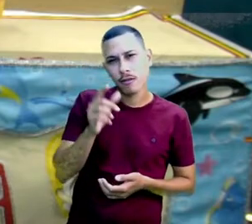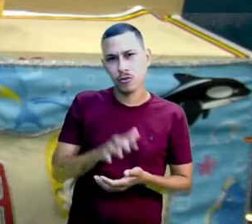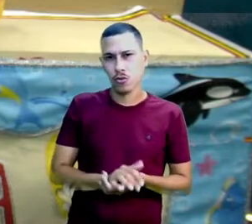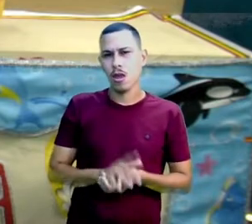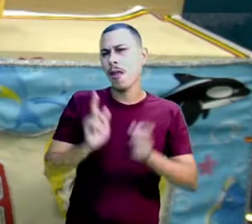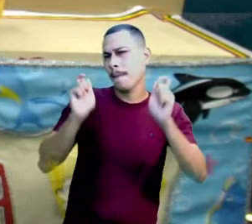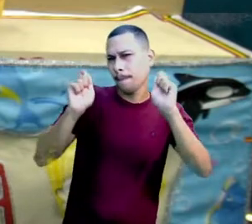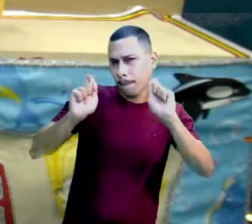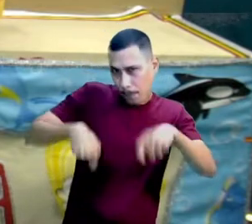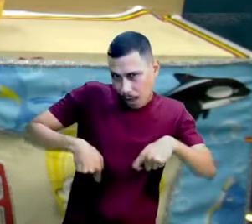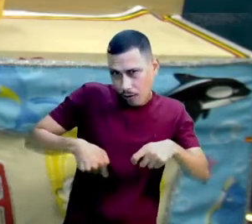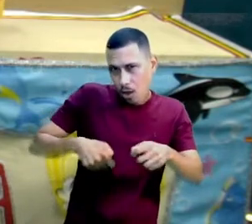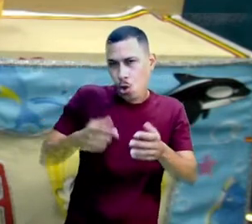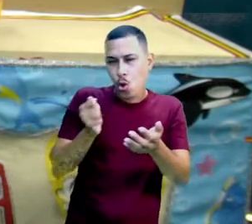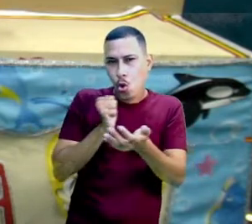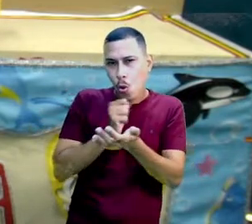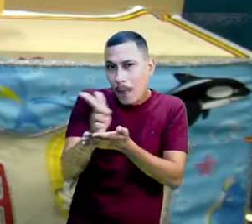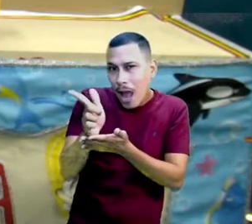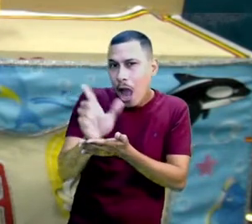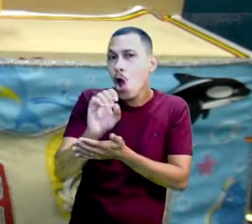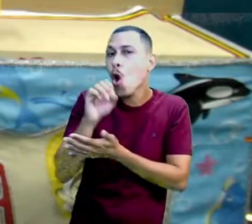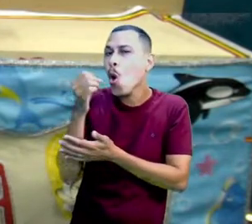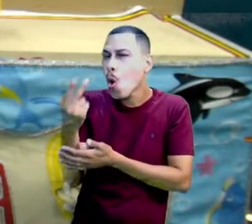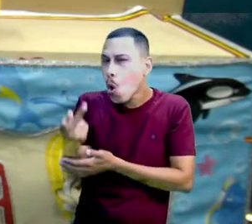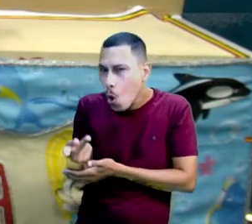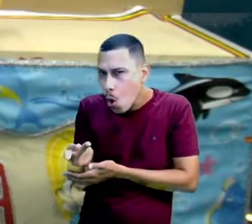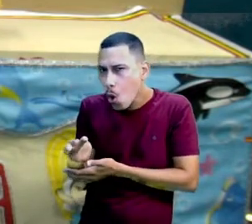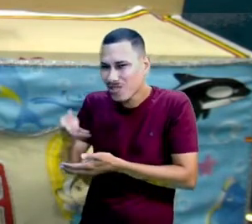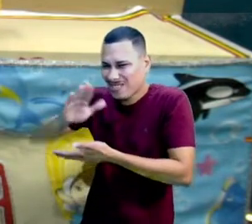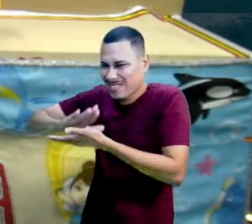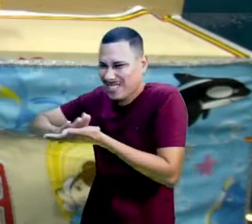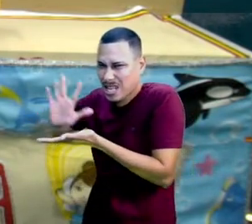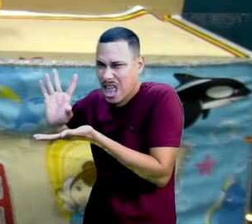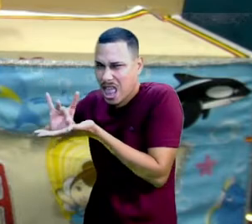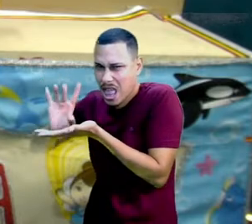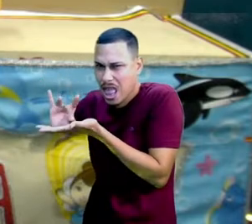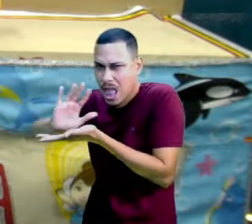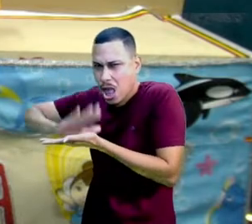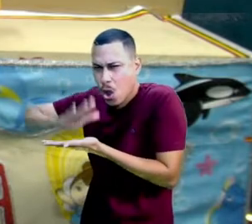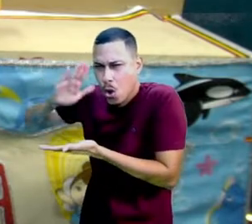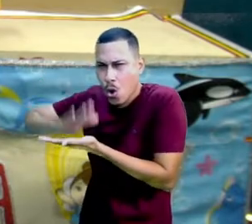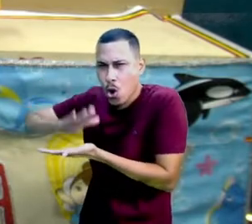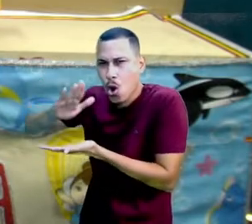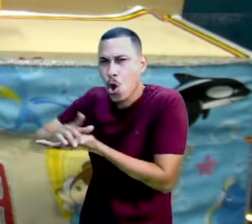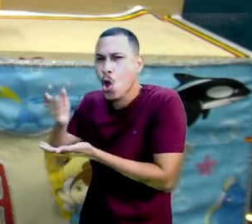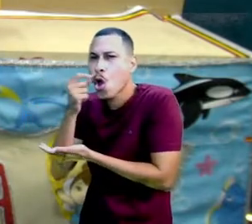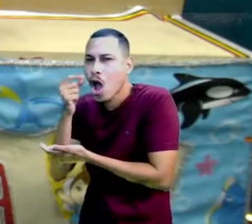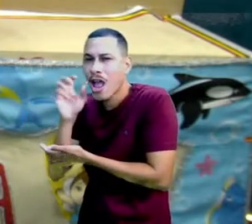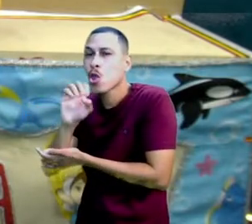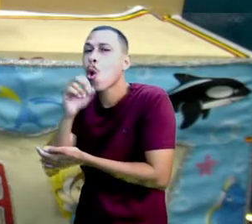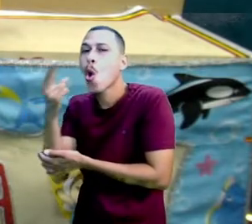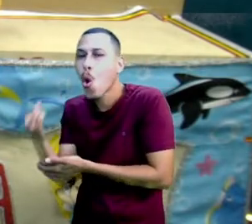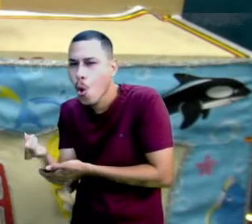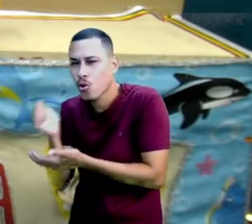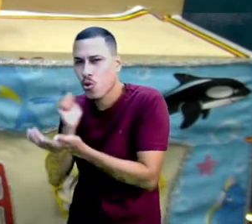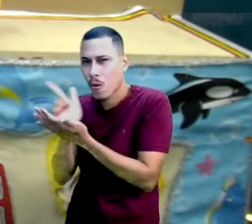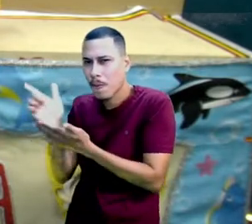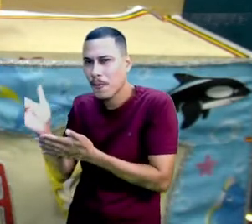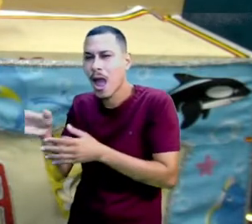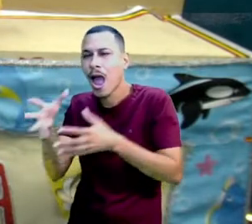tinha que comprar ou o cola-rato ou um gato, leiturinha.